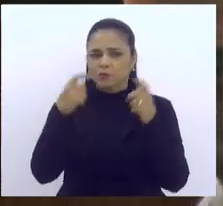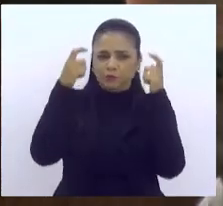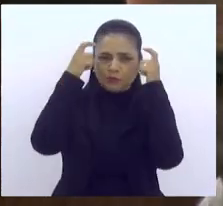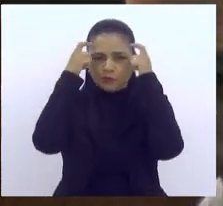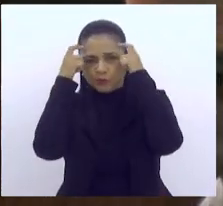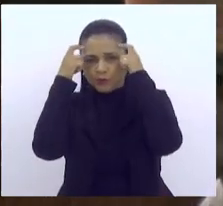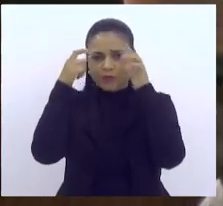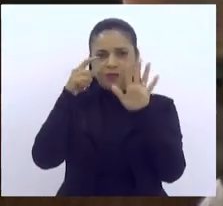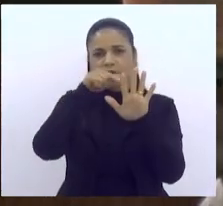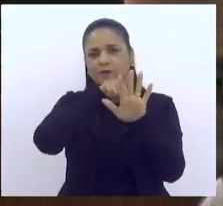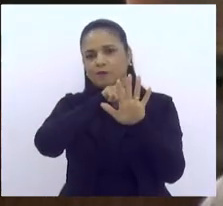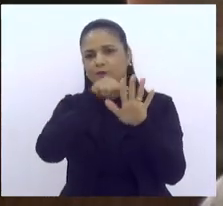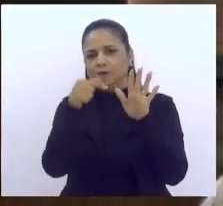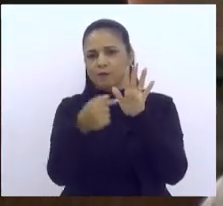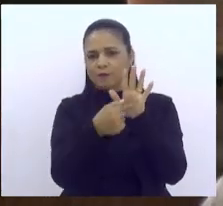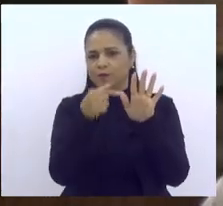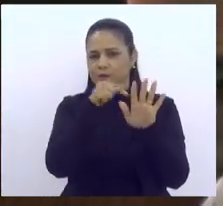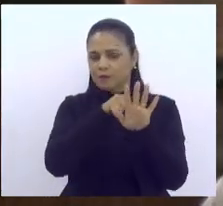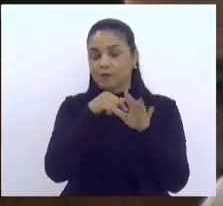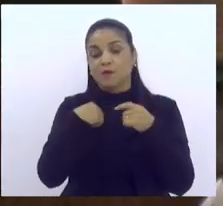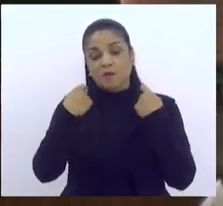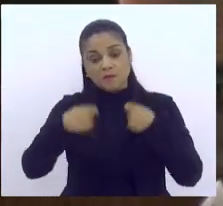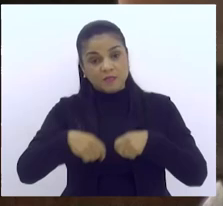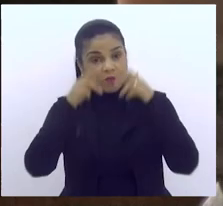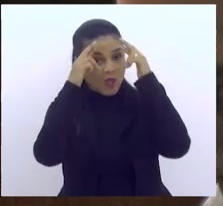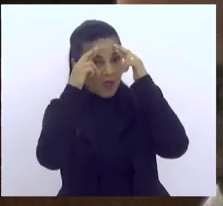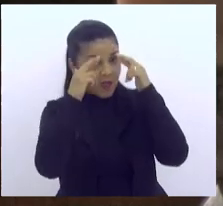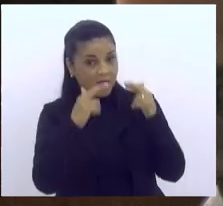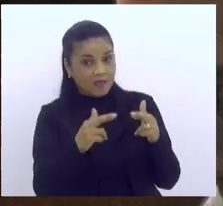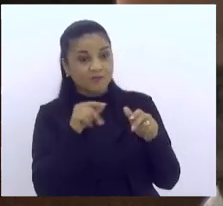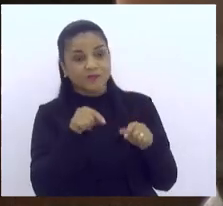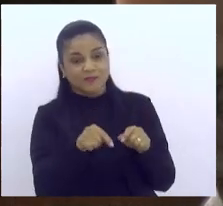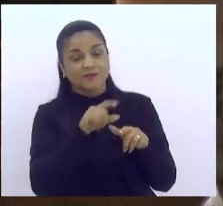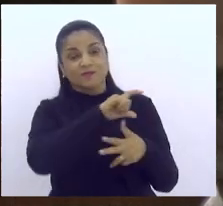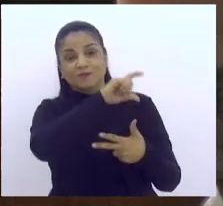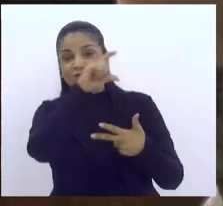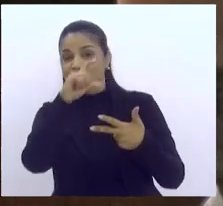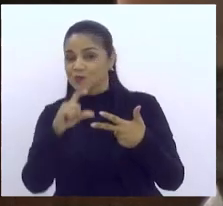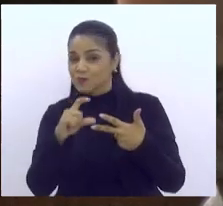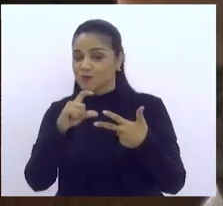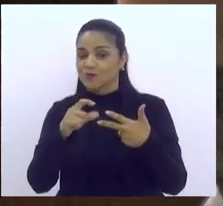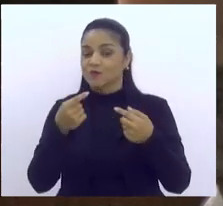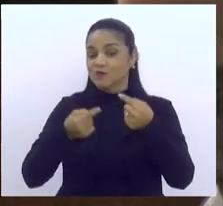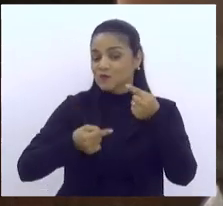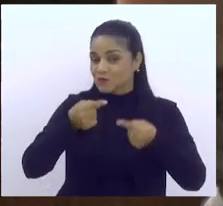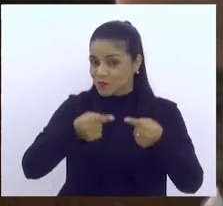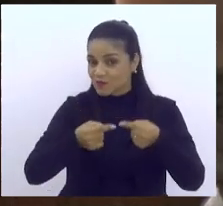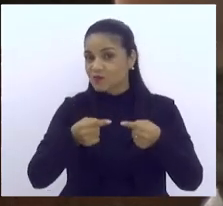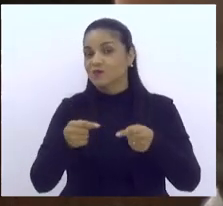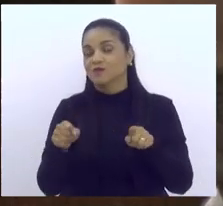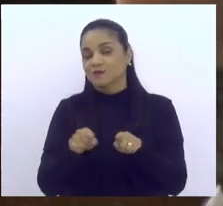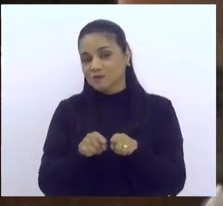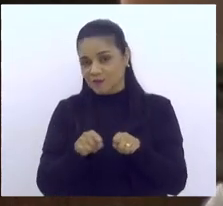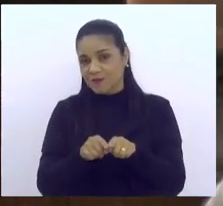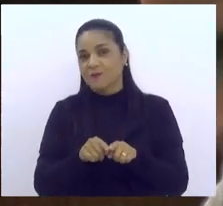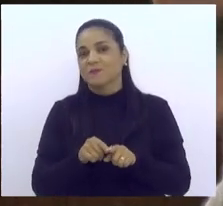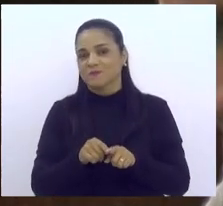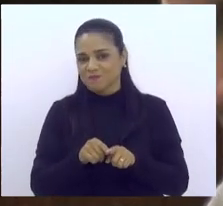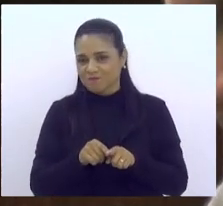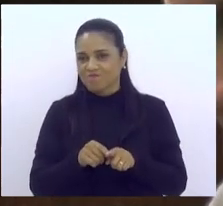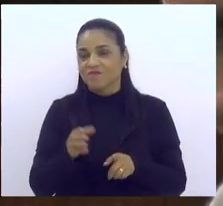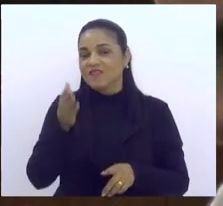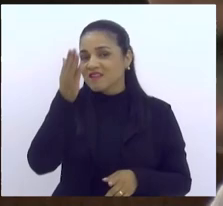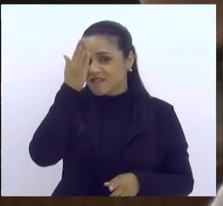muito respeitosa, nós também precisamos trazer o judiciário para essa discussão. Eu sei